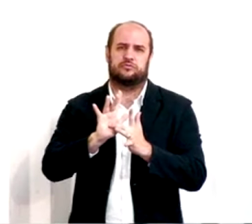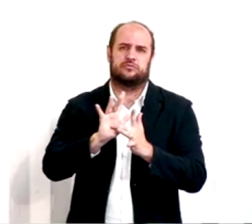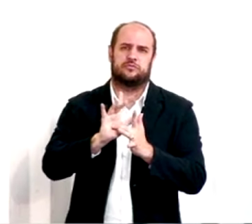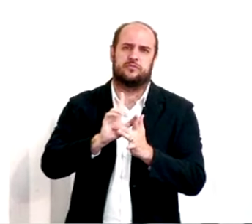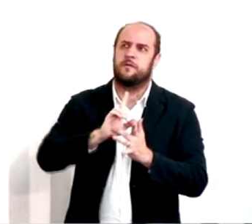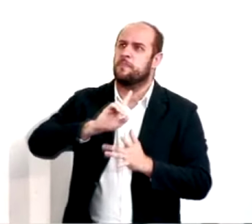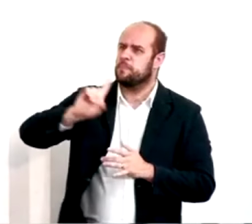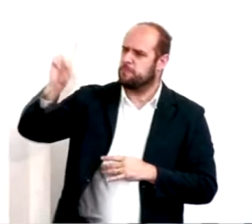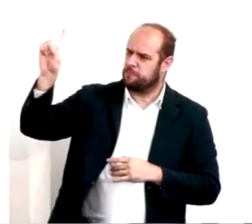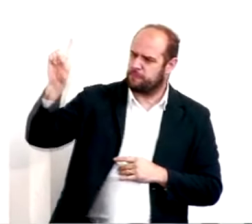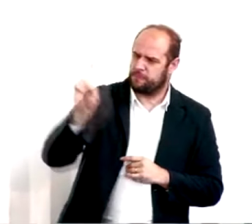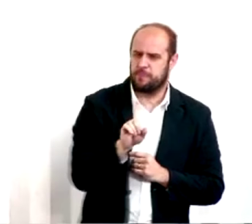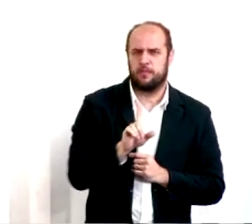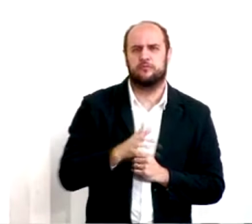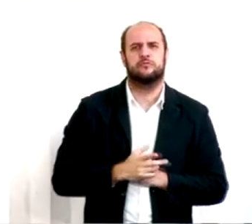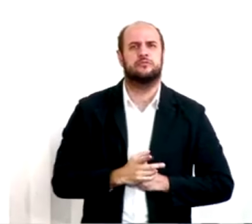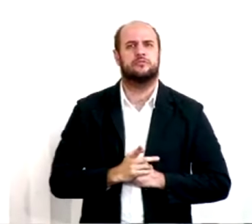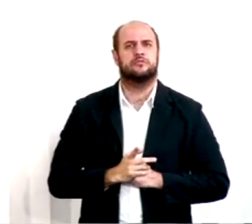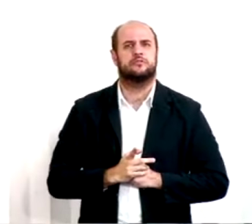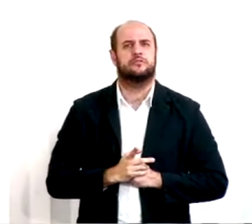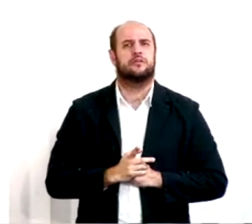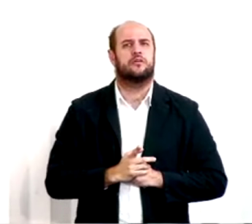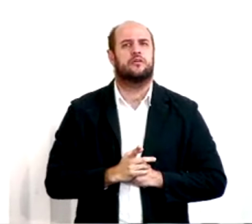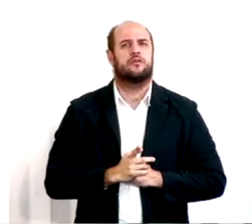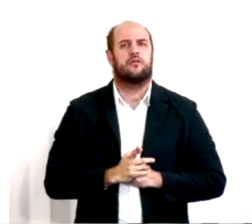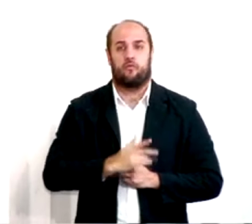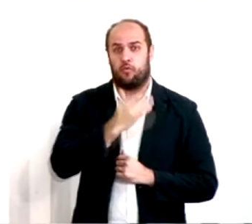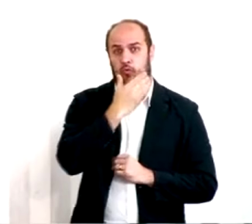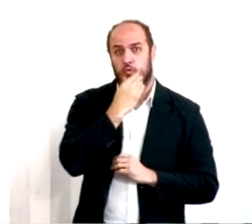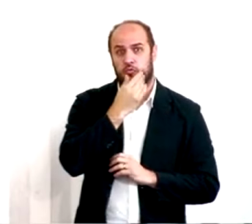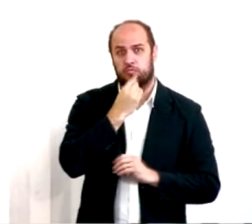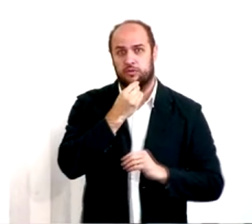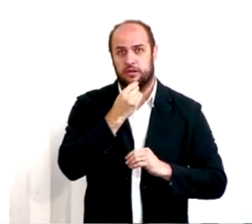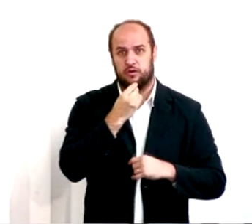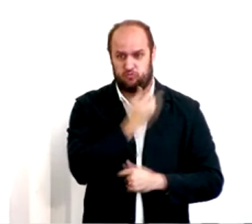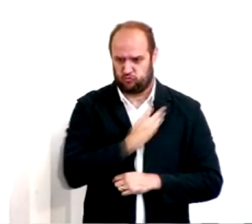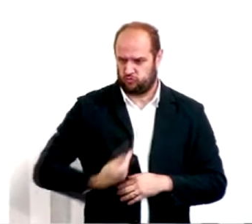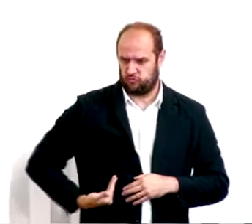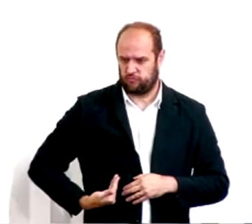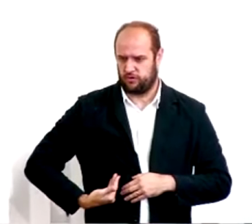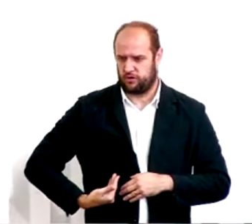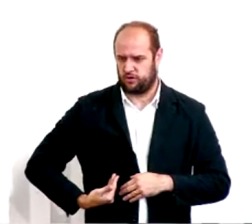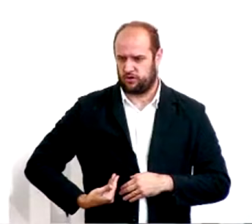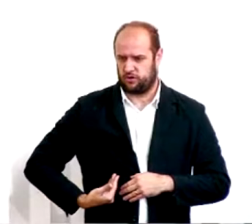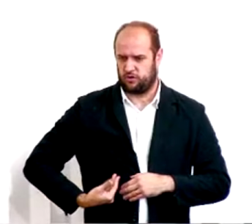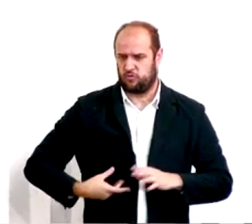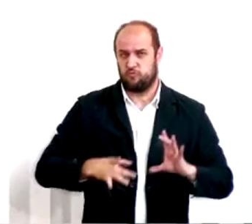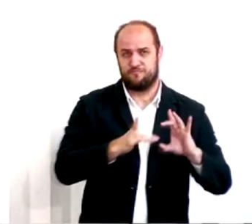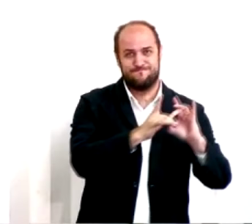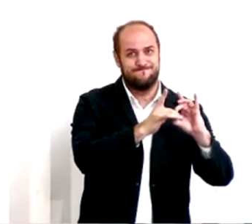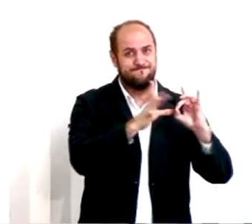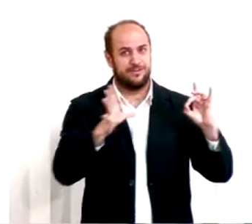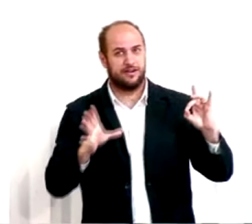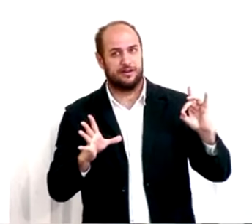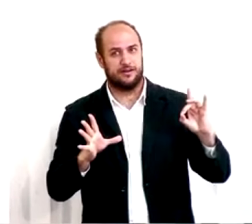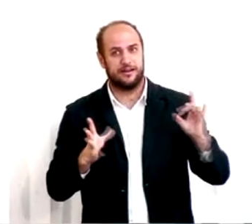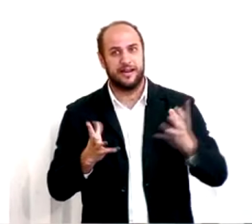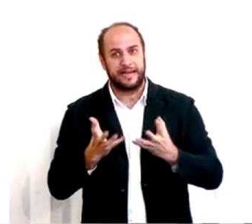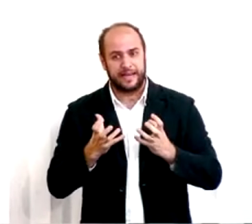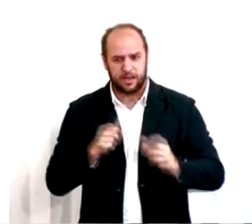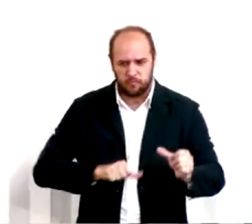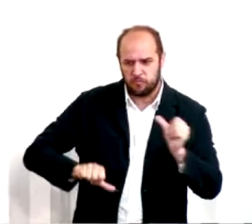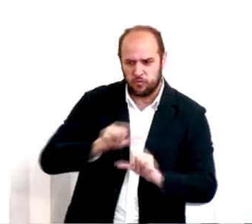grande homem da história de Roma para ser simplesmente um homem o crente de